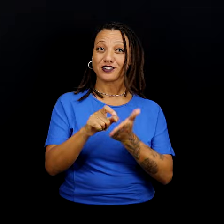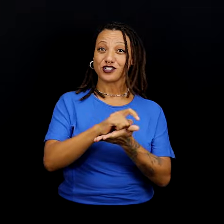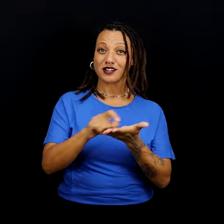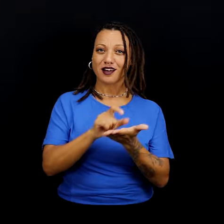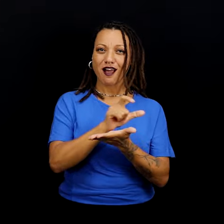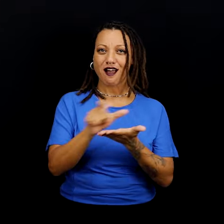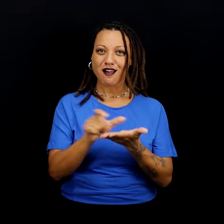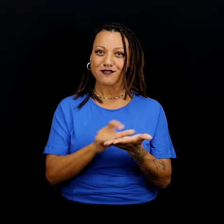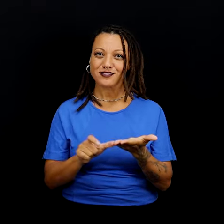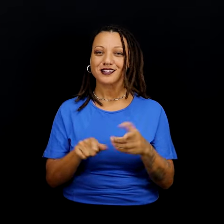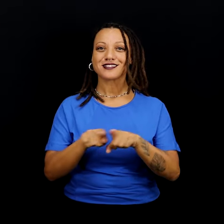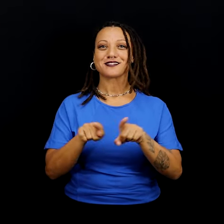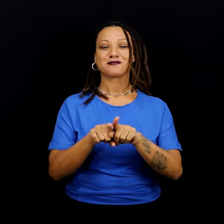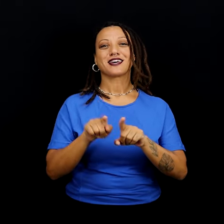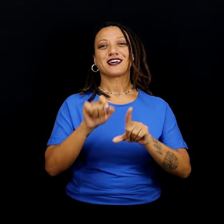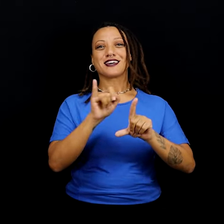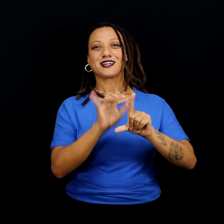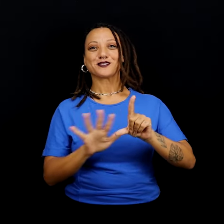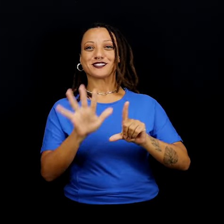e ilustrações.